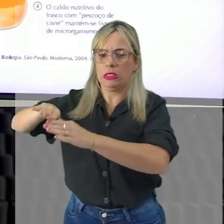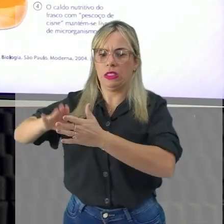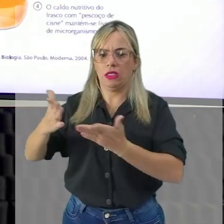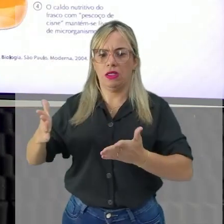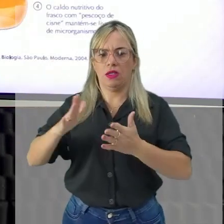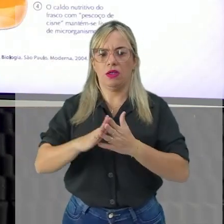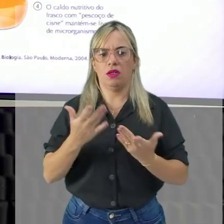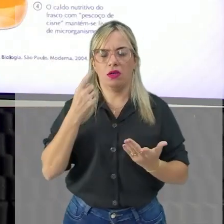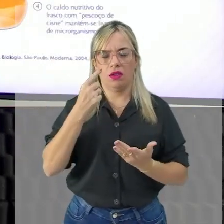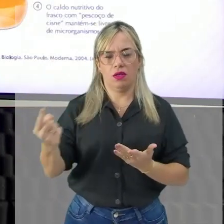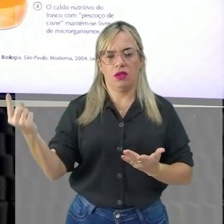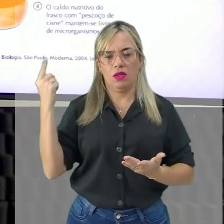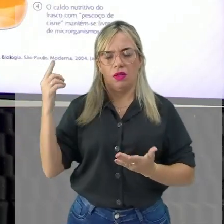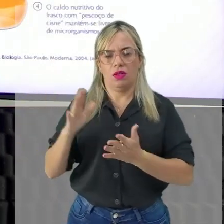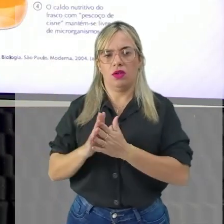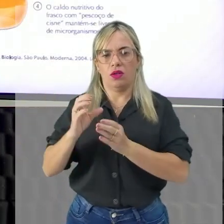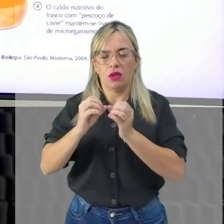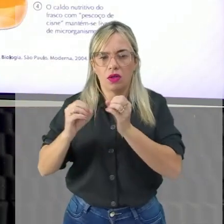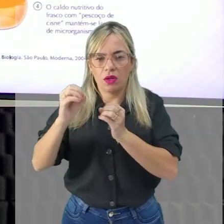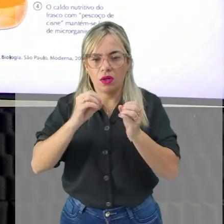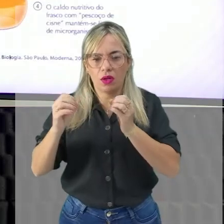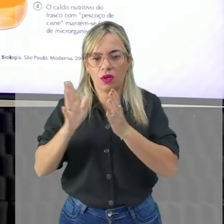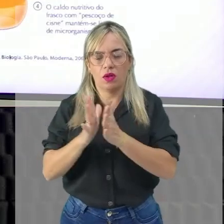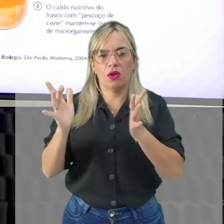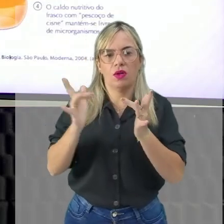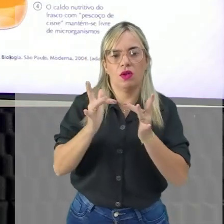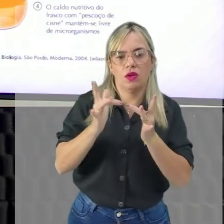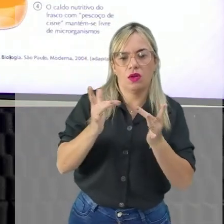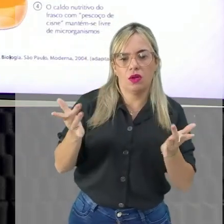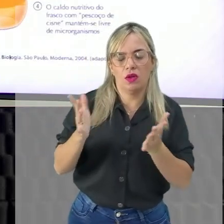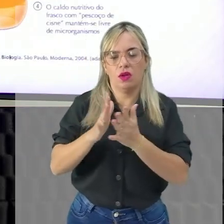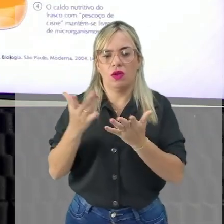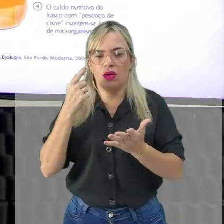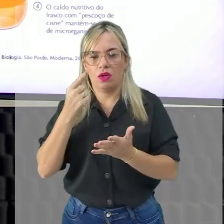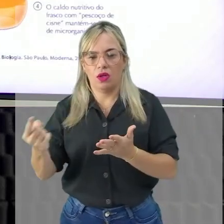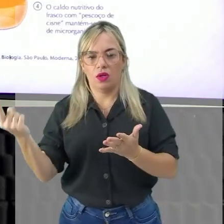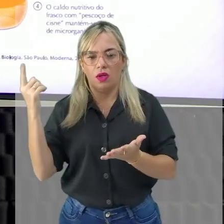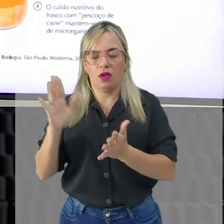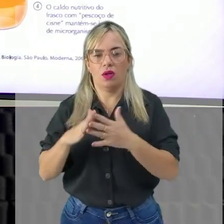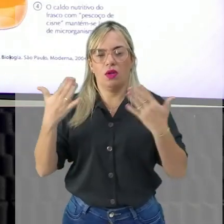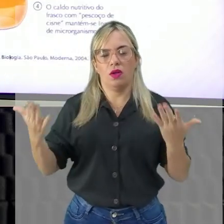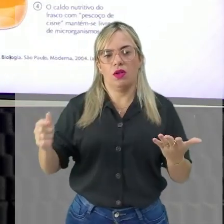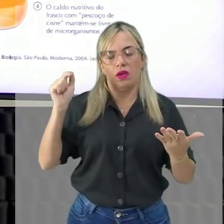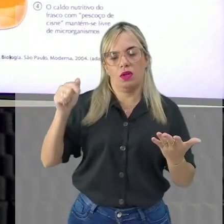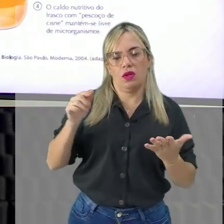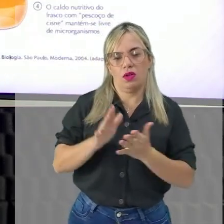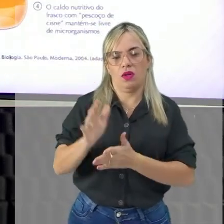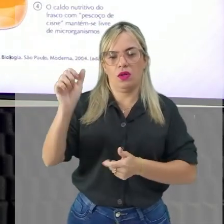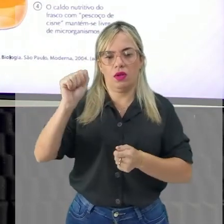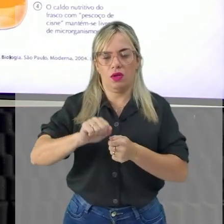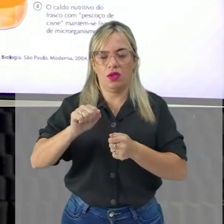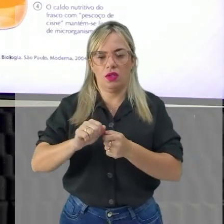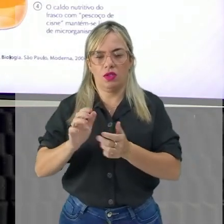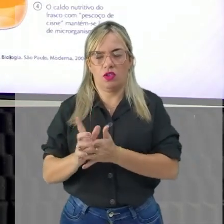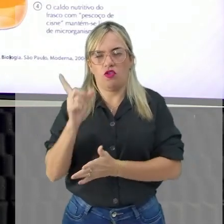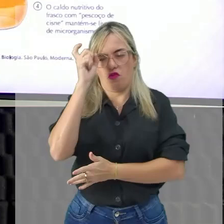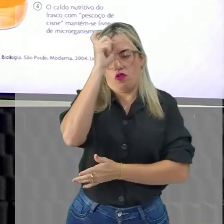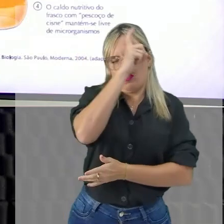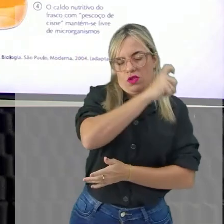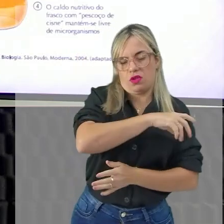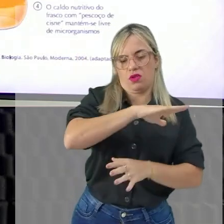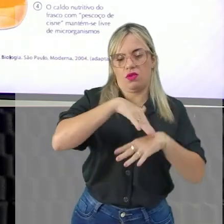Para que esses micro-organismos entrem em contato com o caldo nutritivo. Eu vou fazer esse obstáculo aqui,